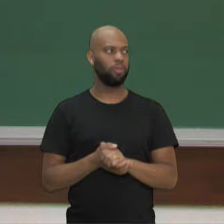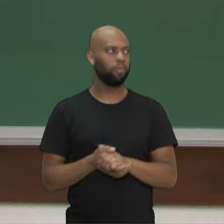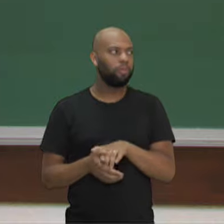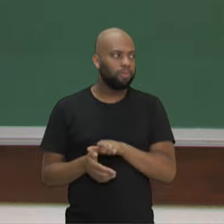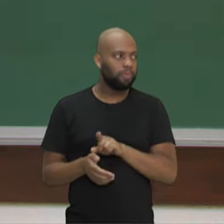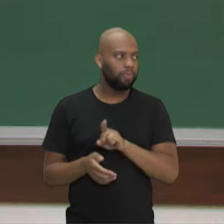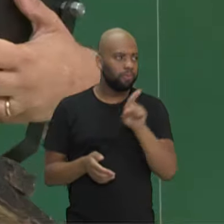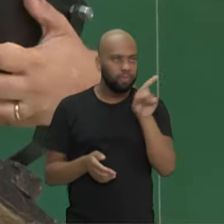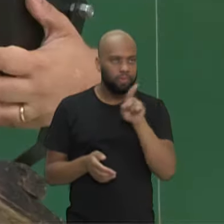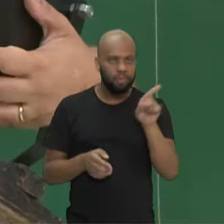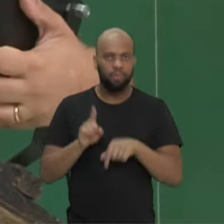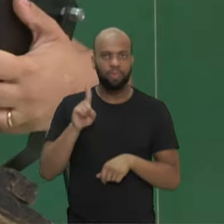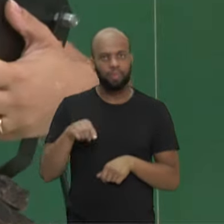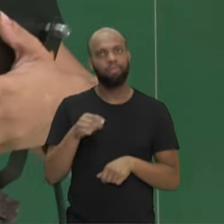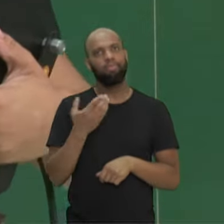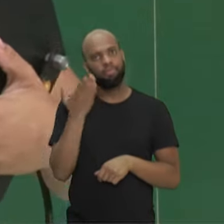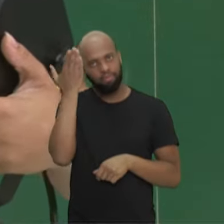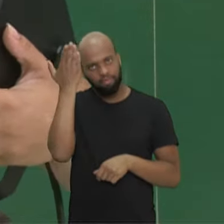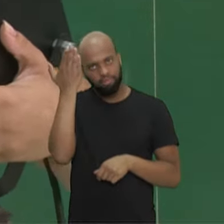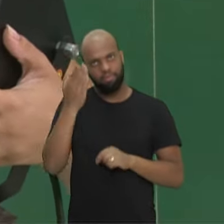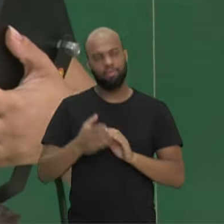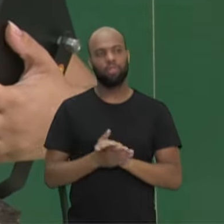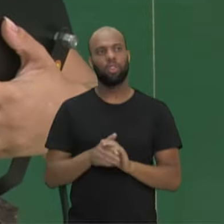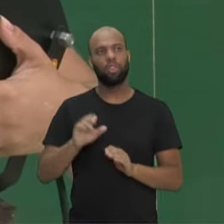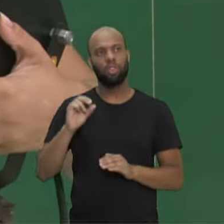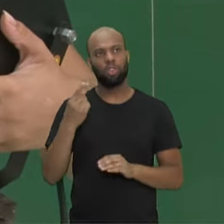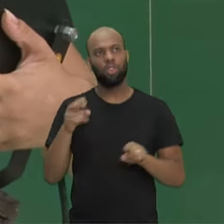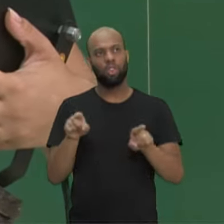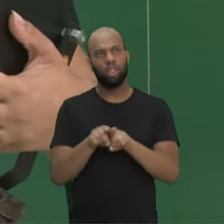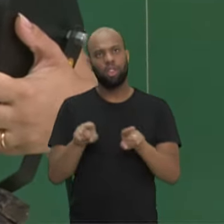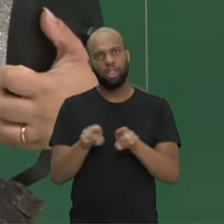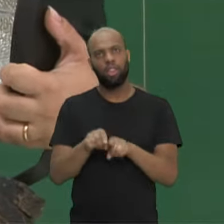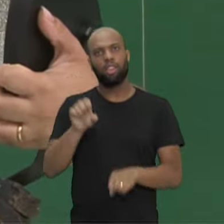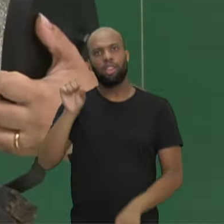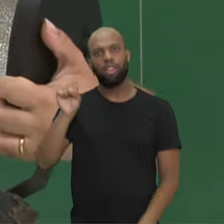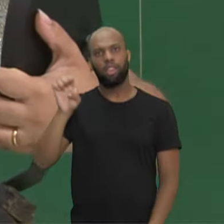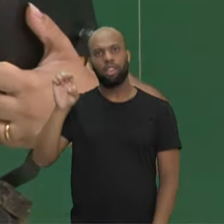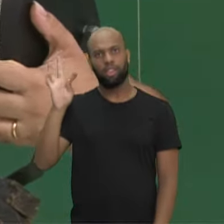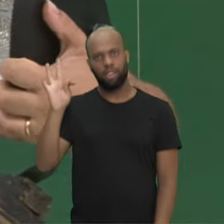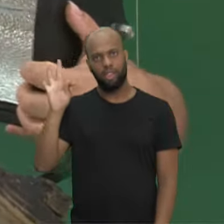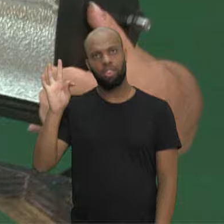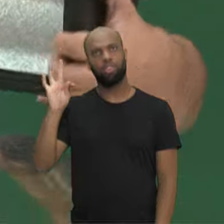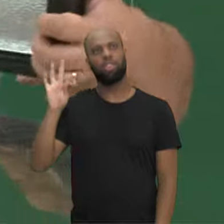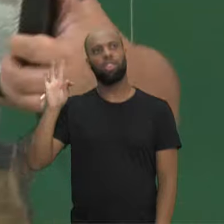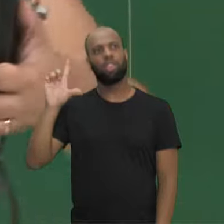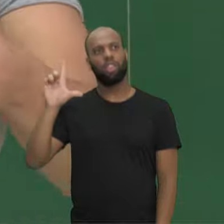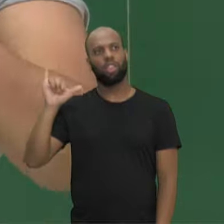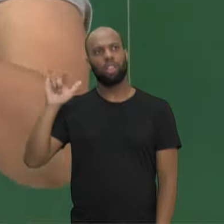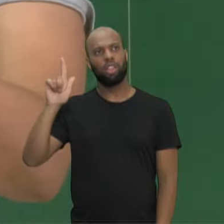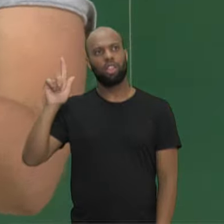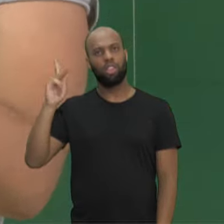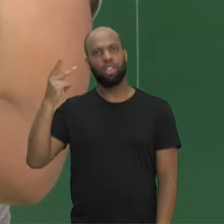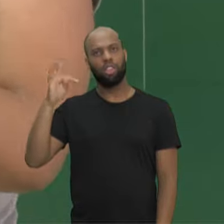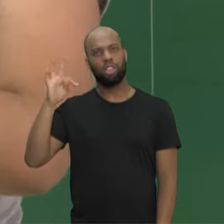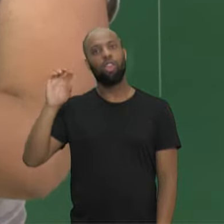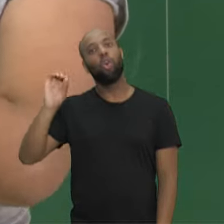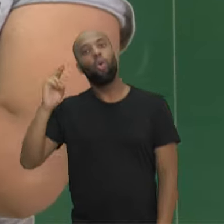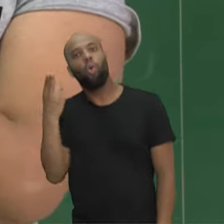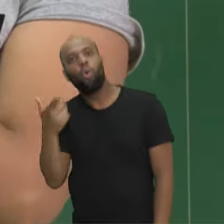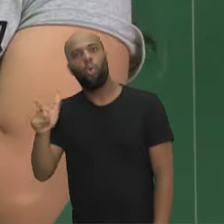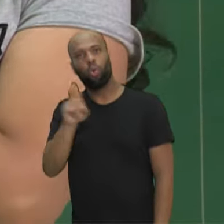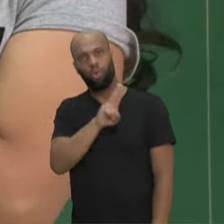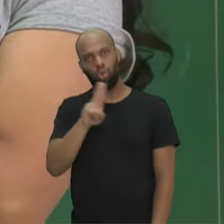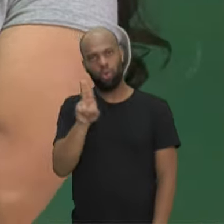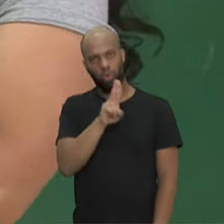nossa set light, ou ciclorama, né, cameraman? Tá ali fazendo um ok, tá? E obrigado